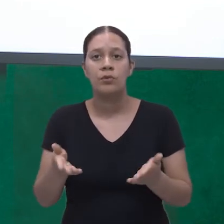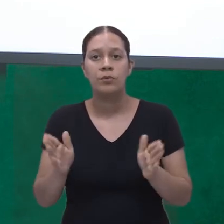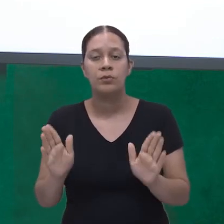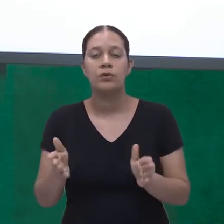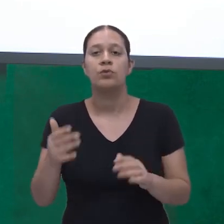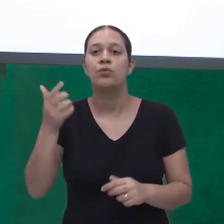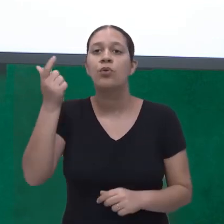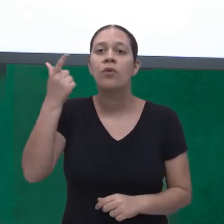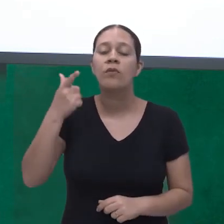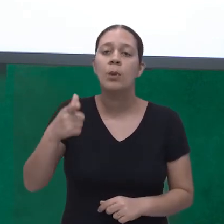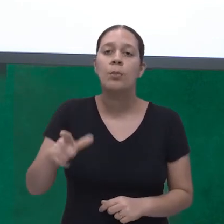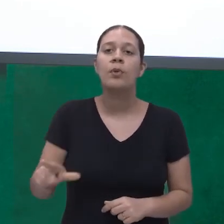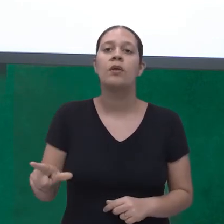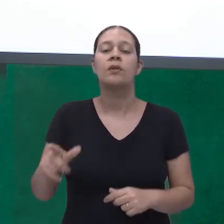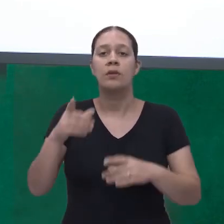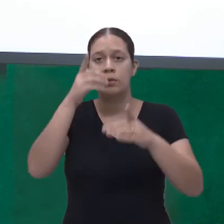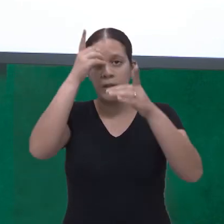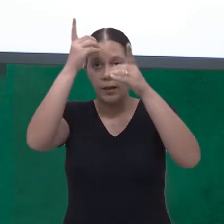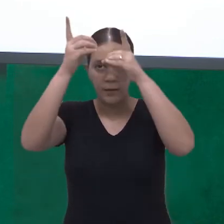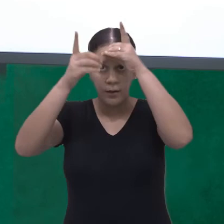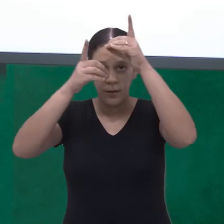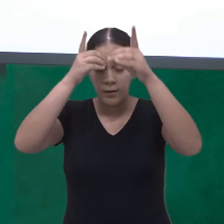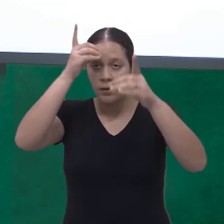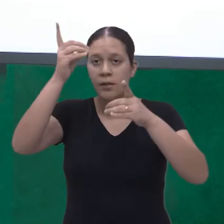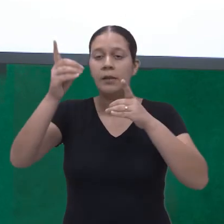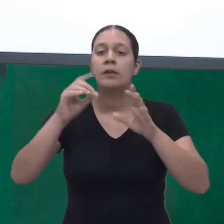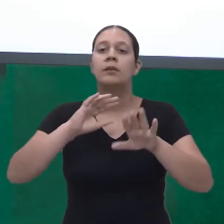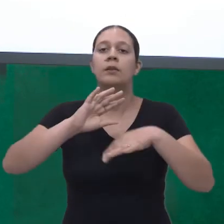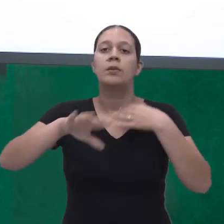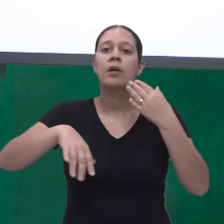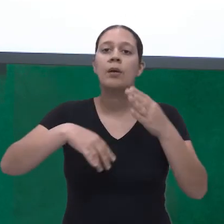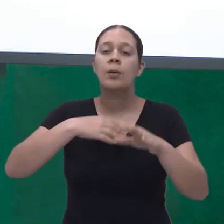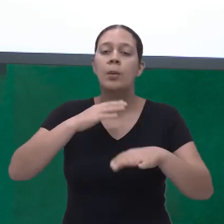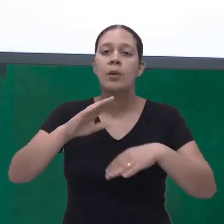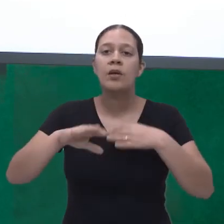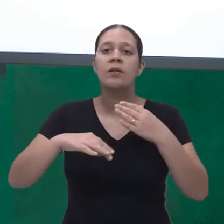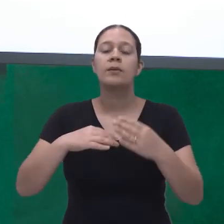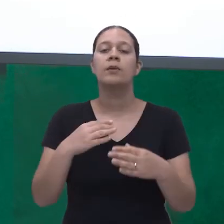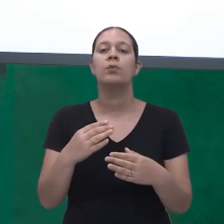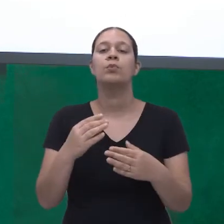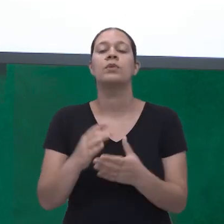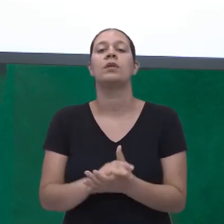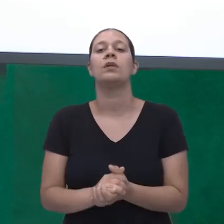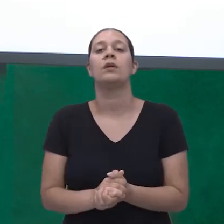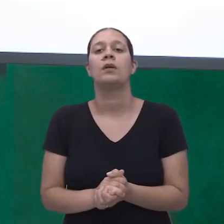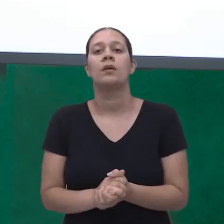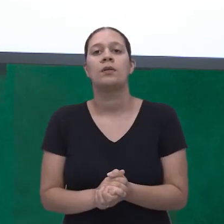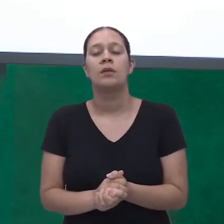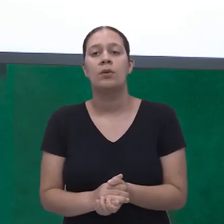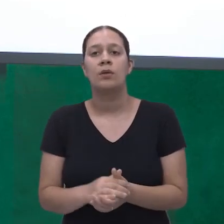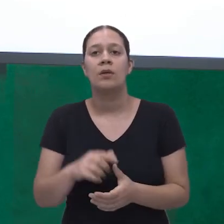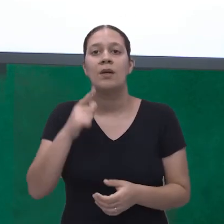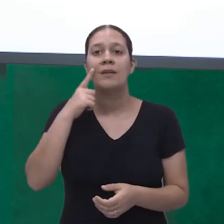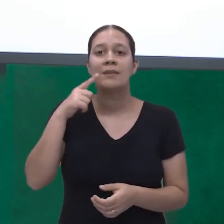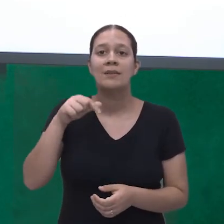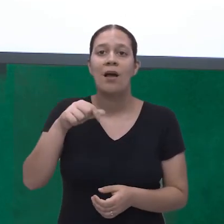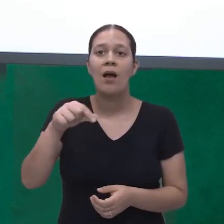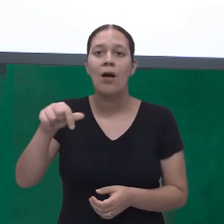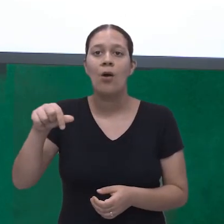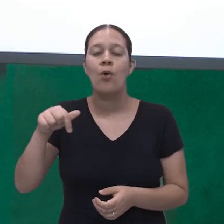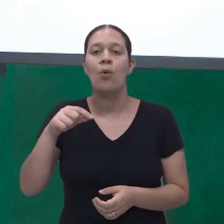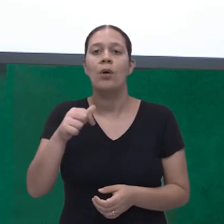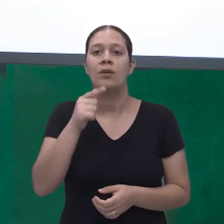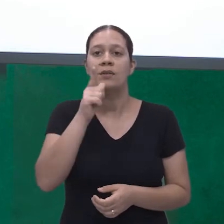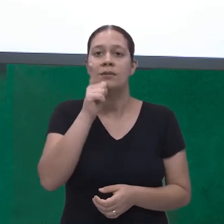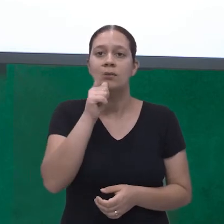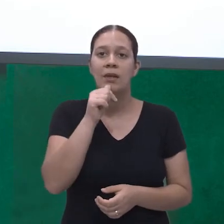vou atacar novamente. A ideia da bagunça é a mesma ideia de colocar sal na água,